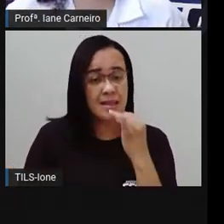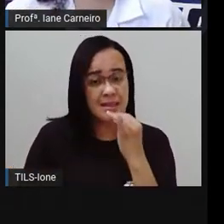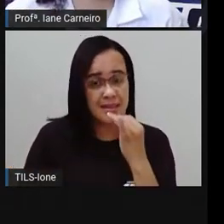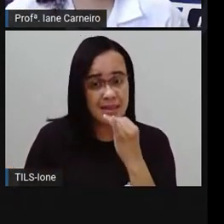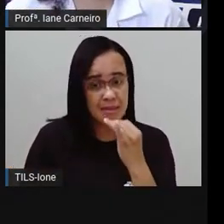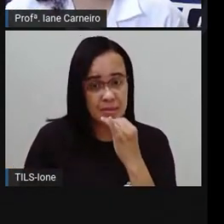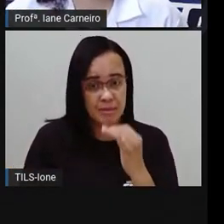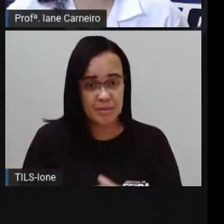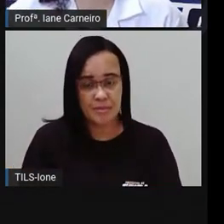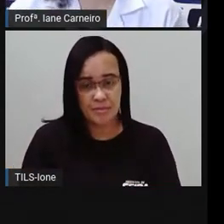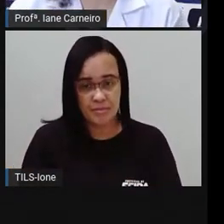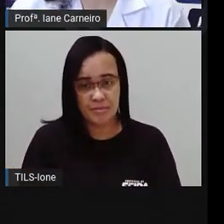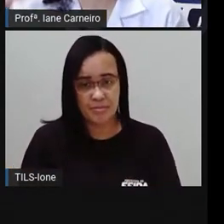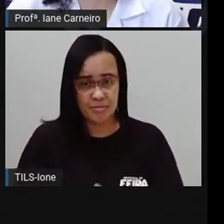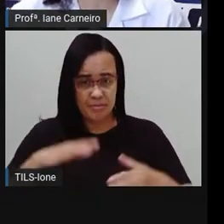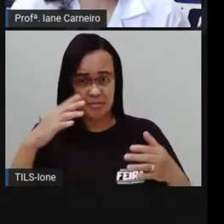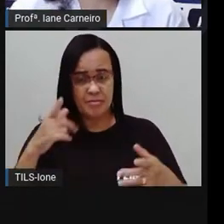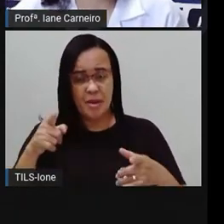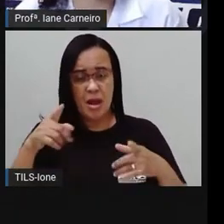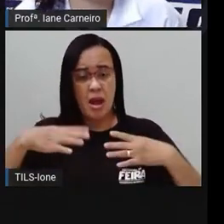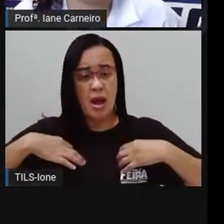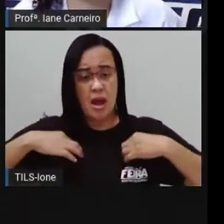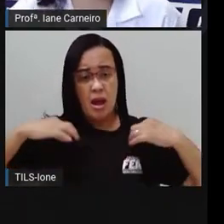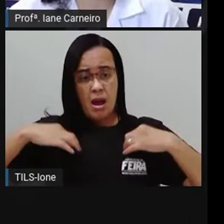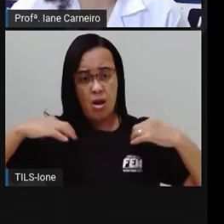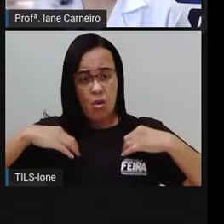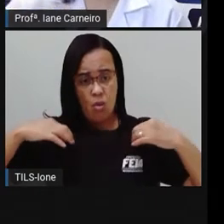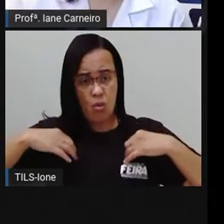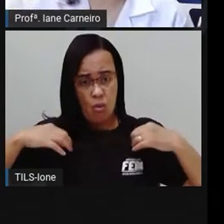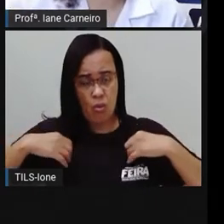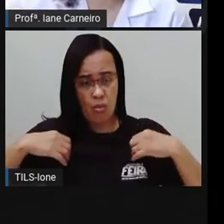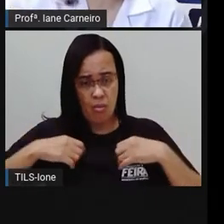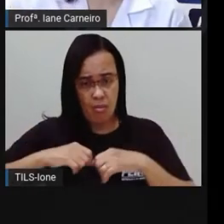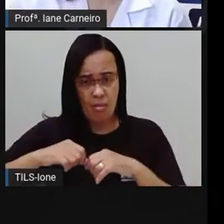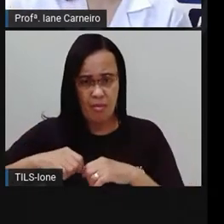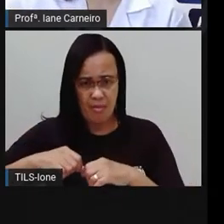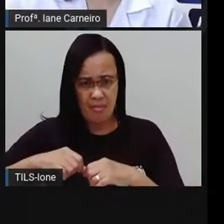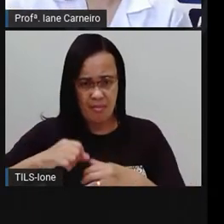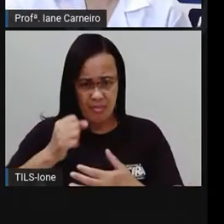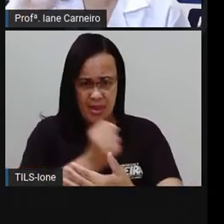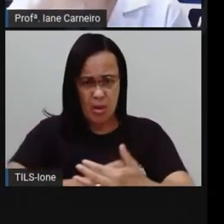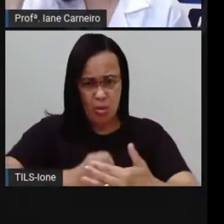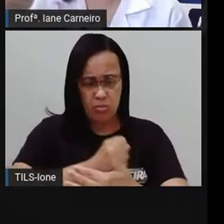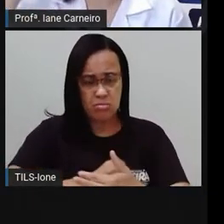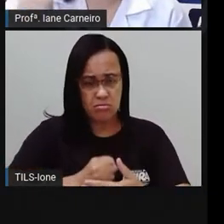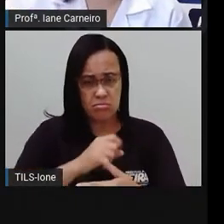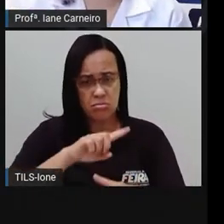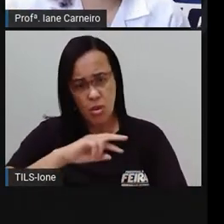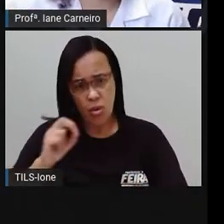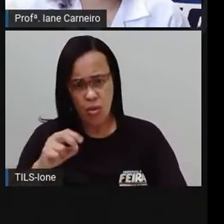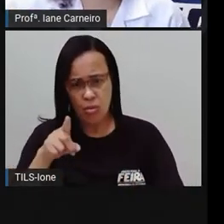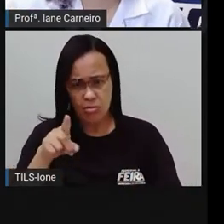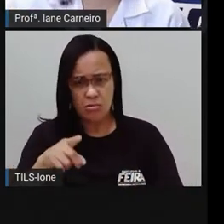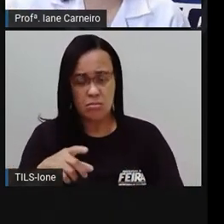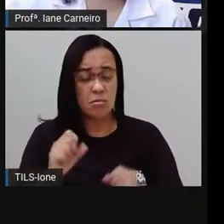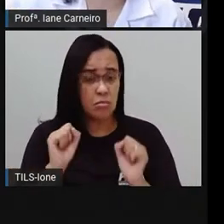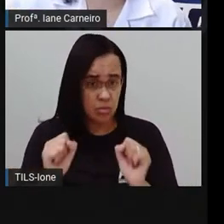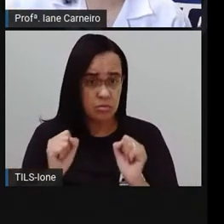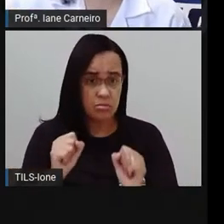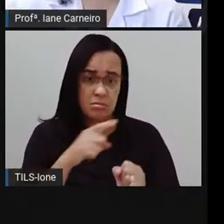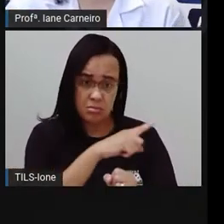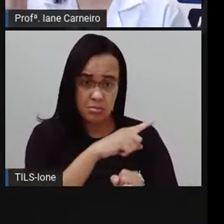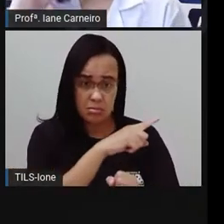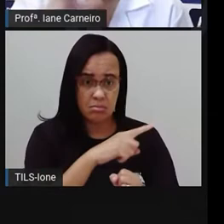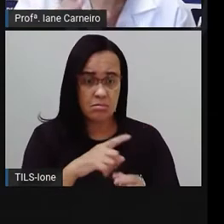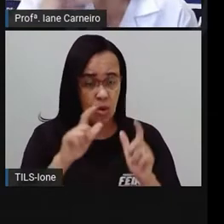A camisa, né? A roupa. Essas roupas eram para estar na cozinha? Ou poderiam estar na cozinha? Não,